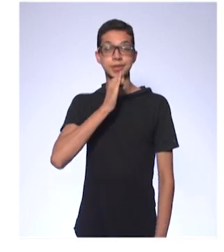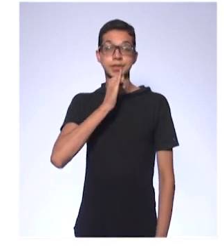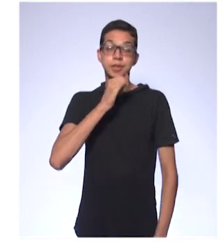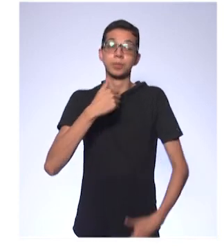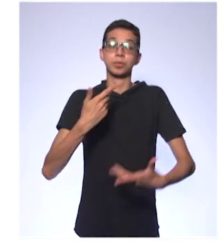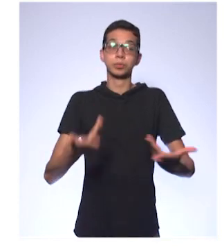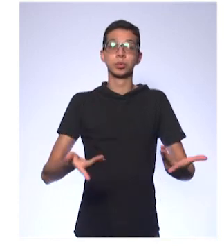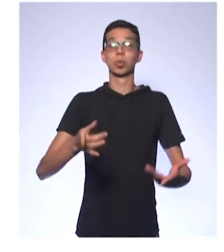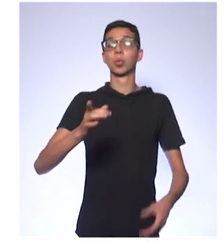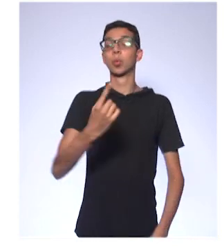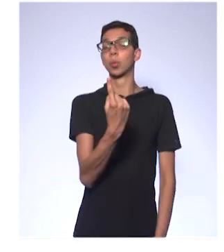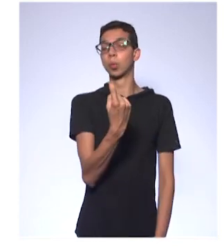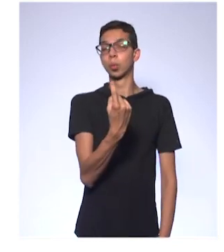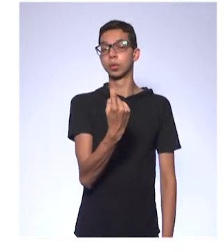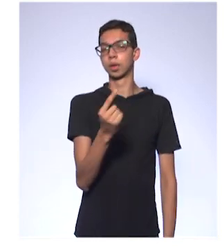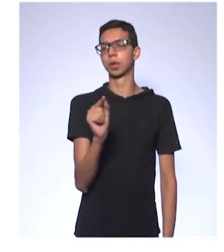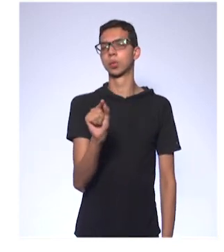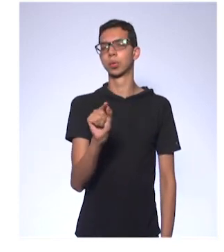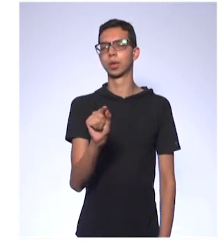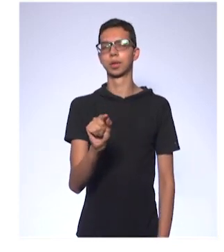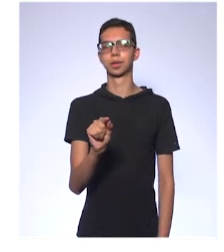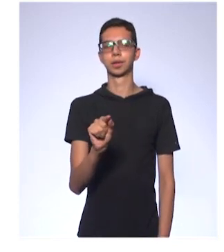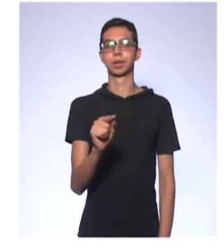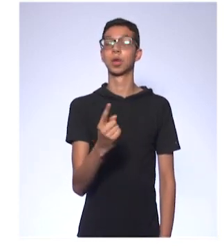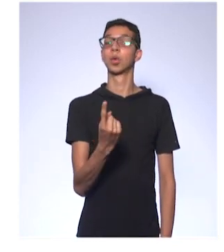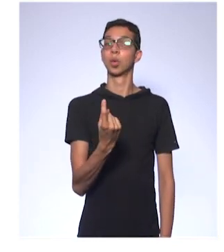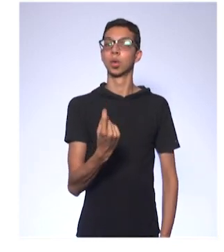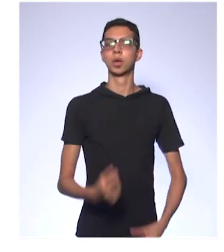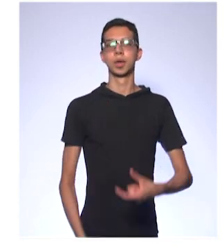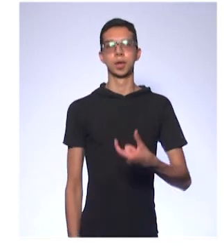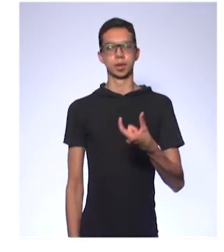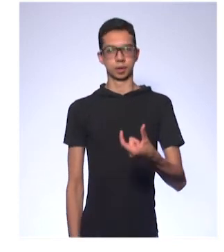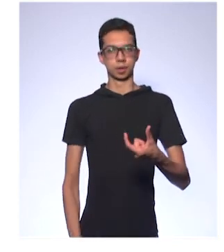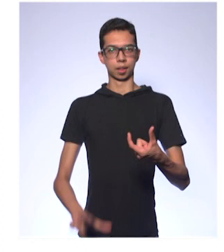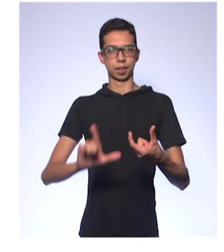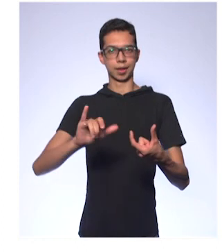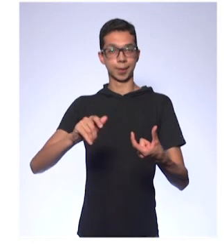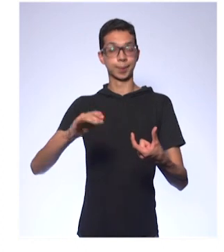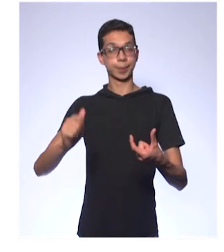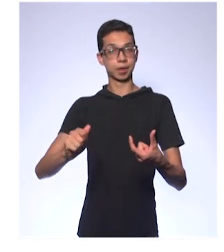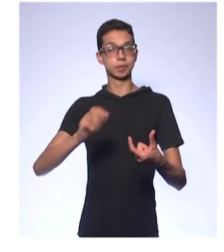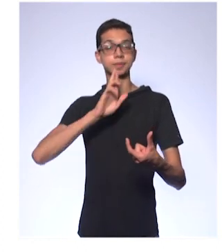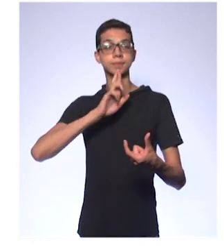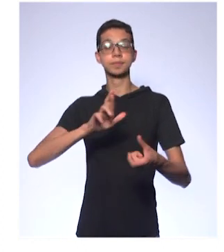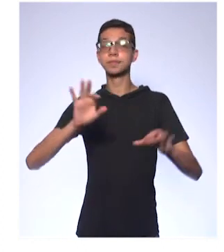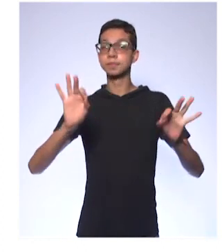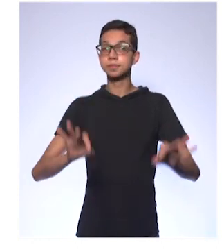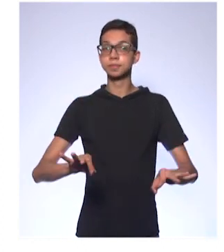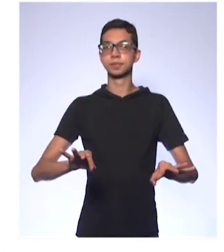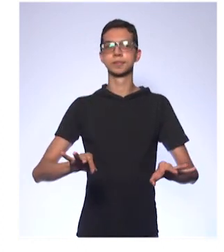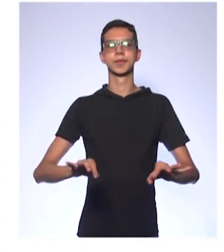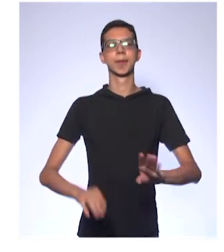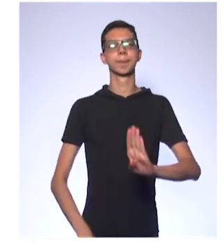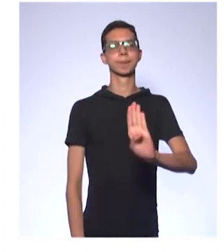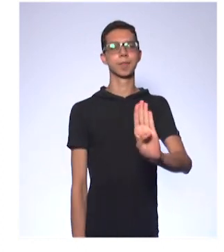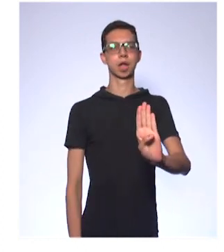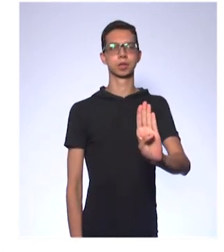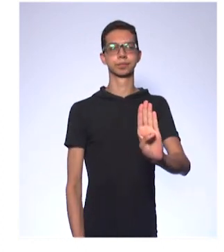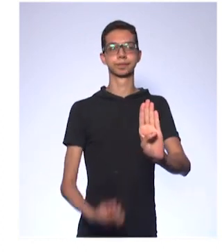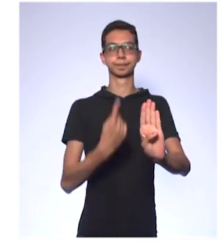que está ligada à palavra límpia é a letra B,